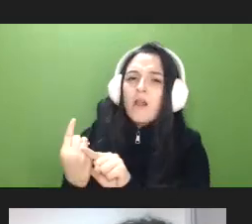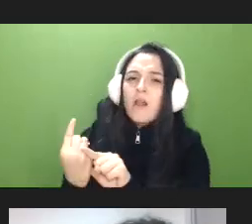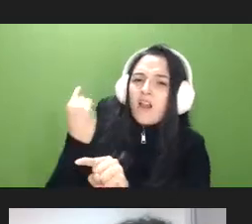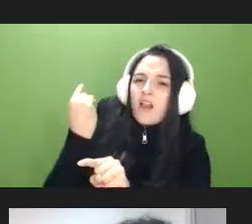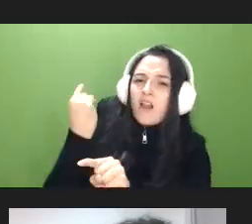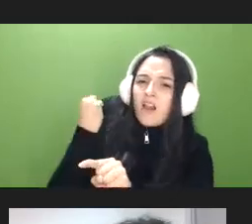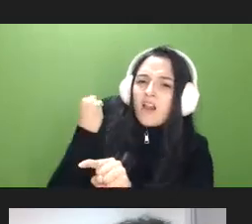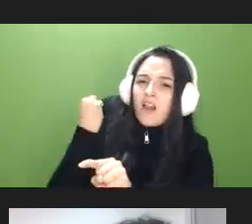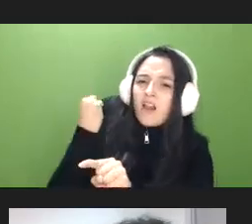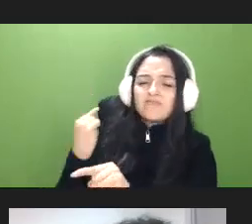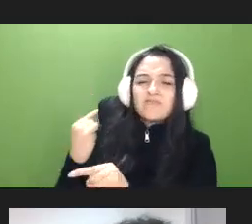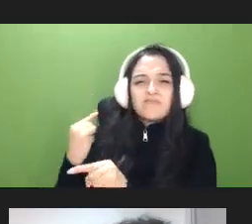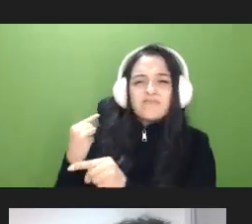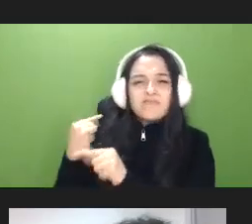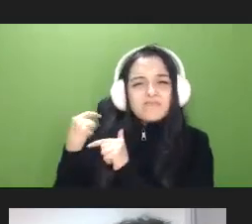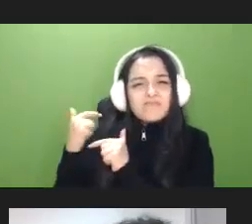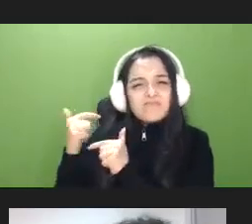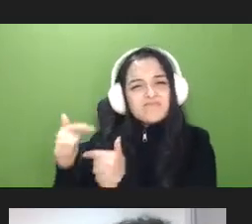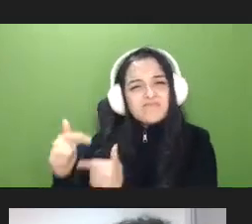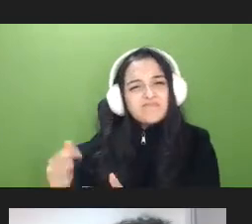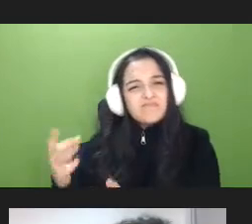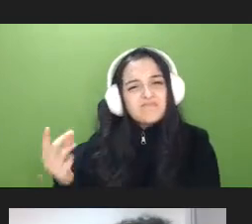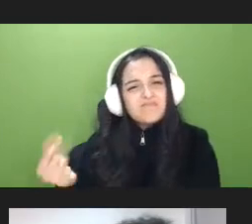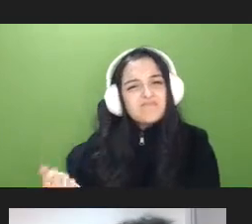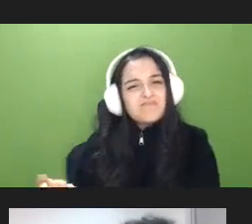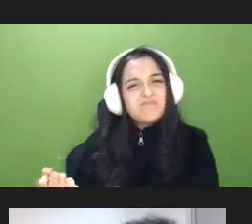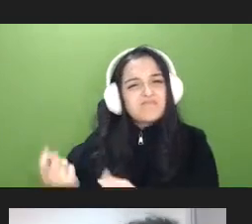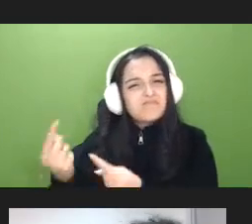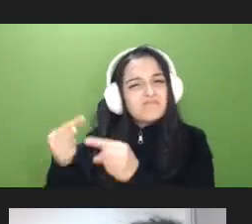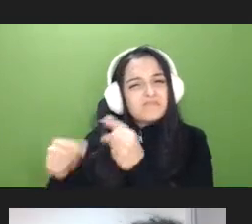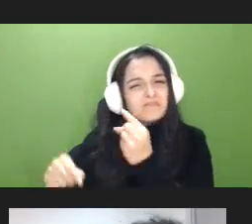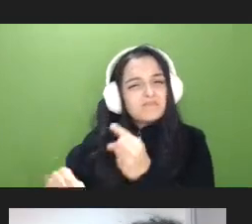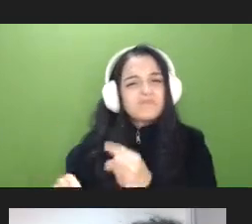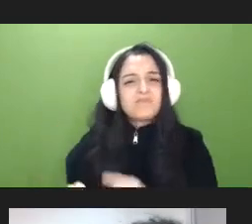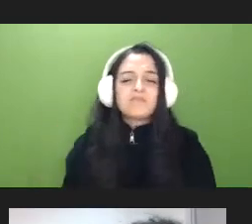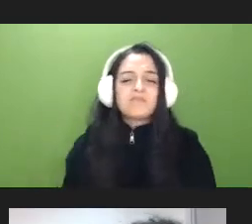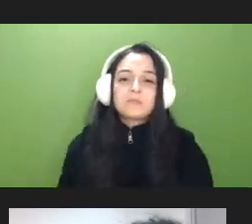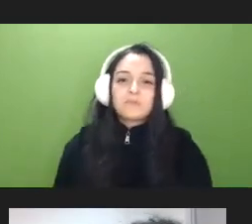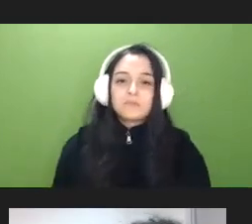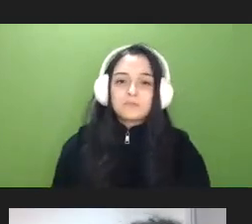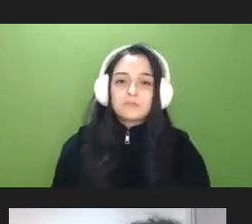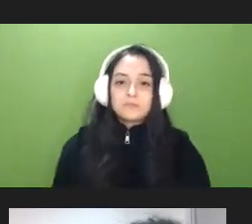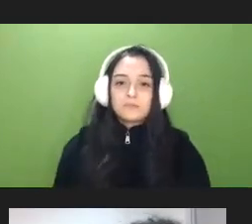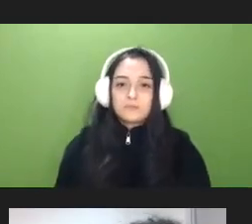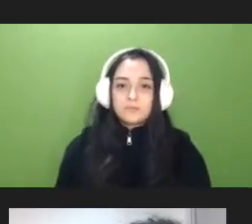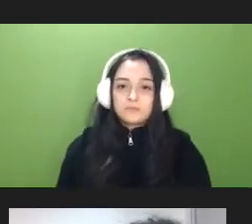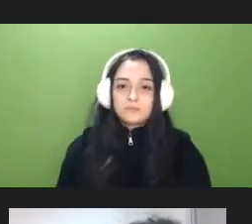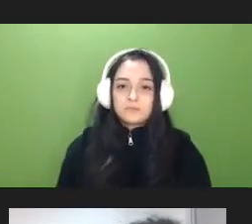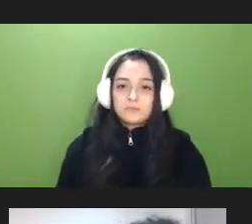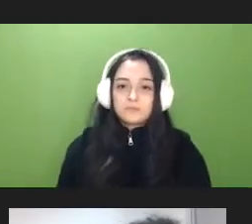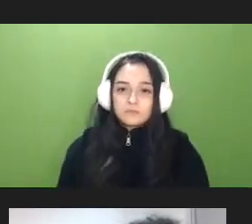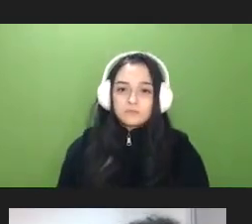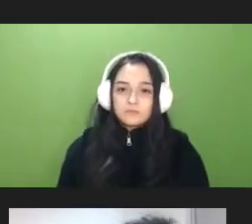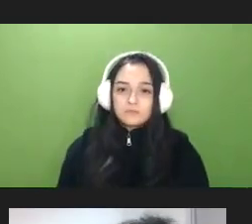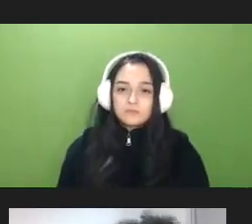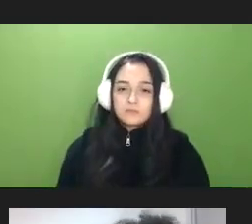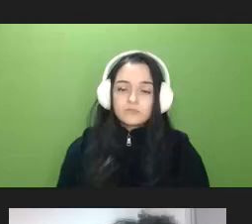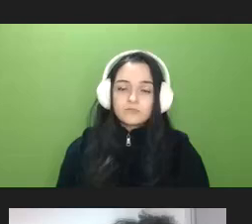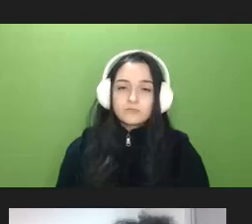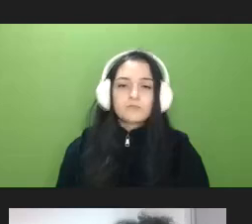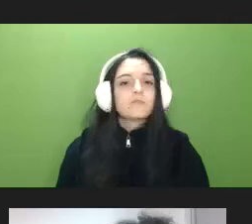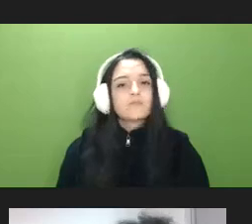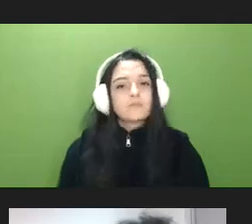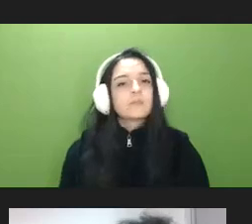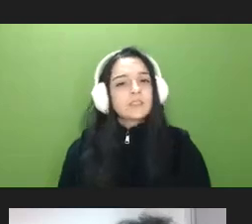O que, a princípio, Era um incômodo